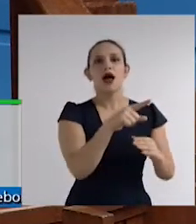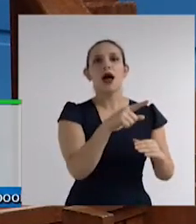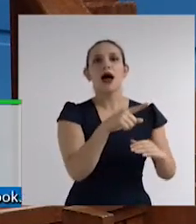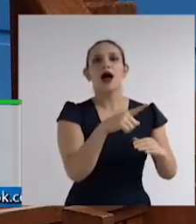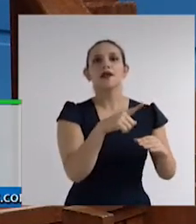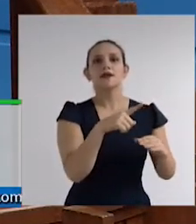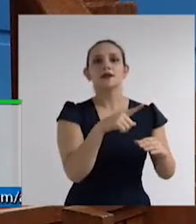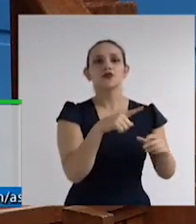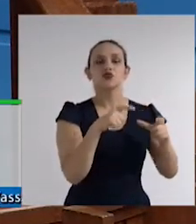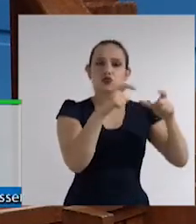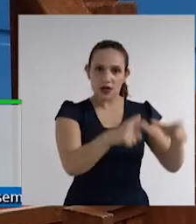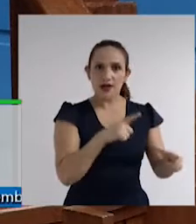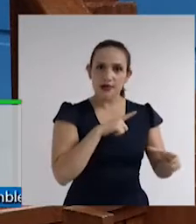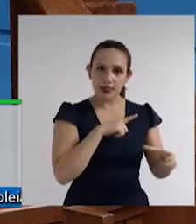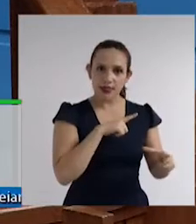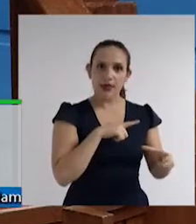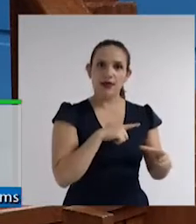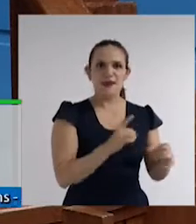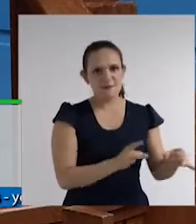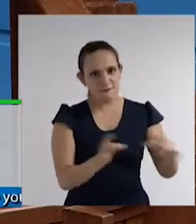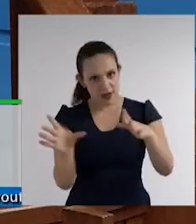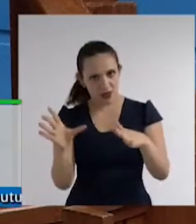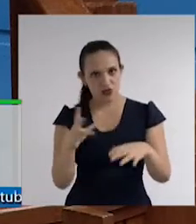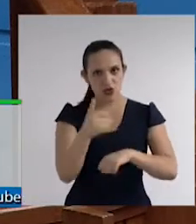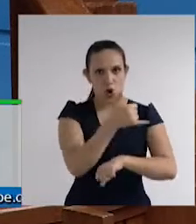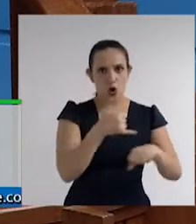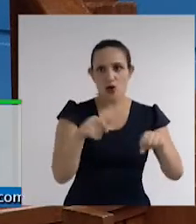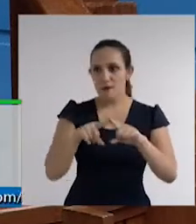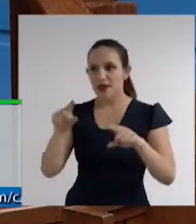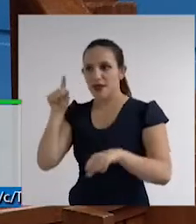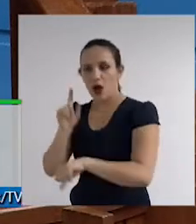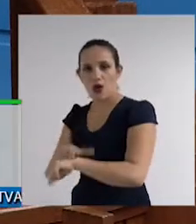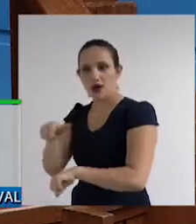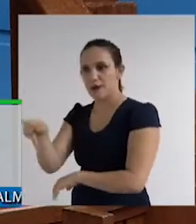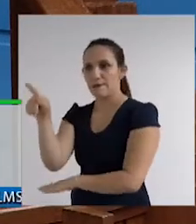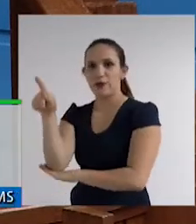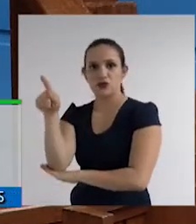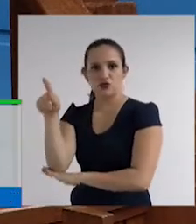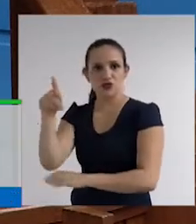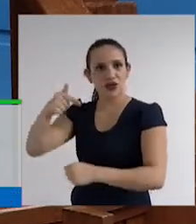adianta o governador baixar de 17 para 12 e não